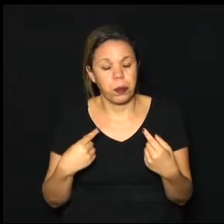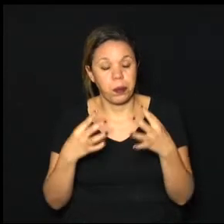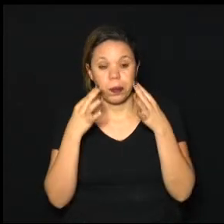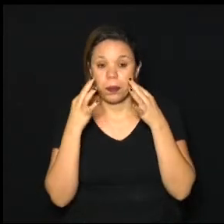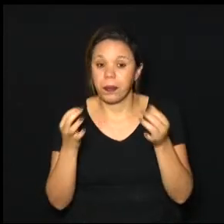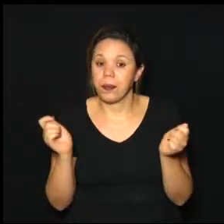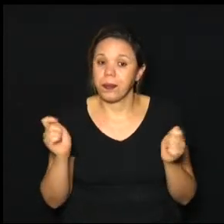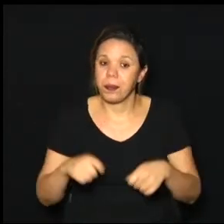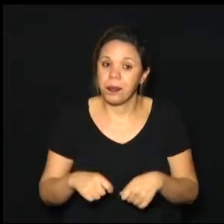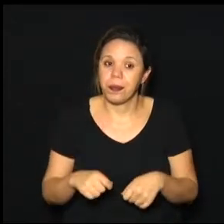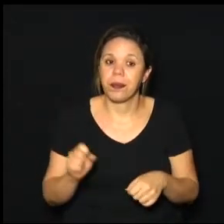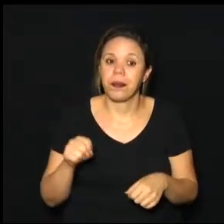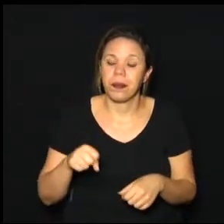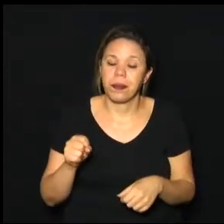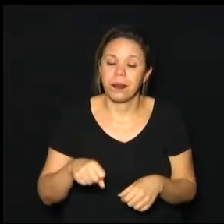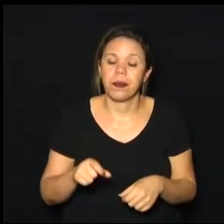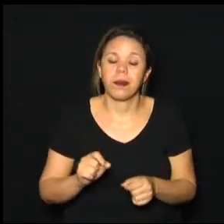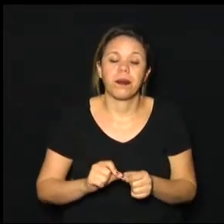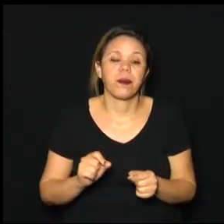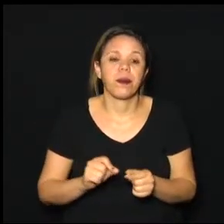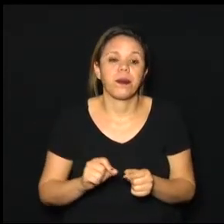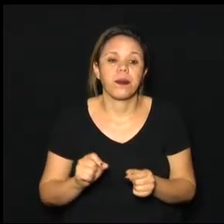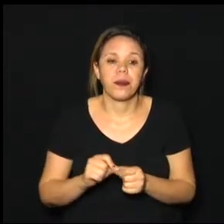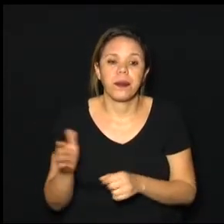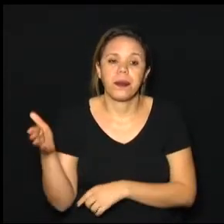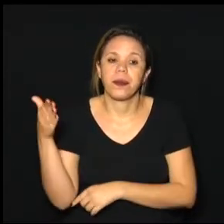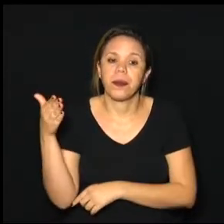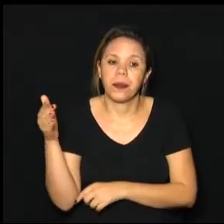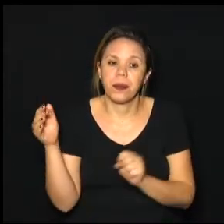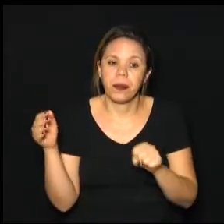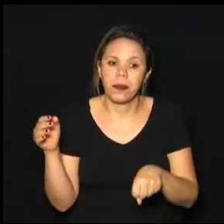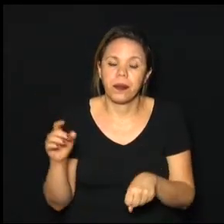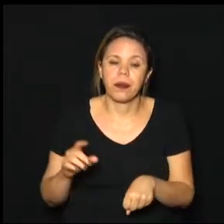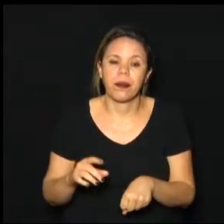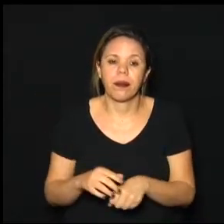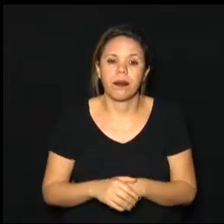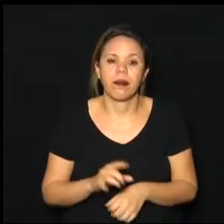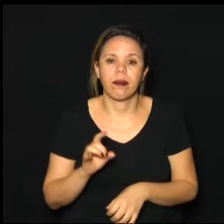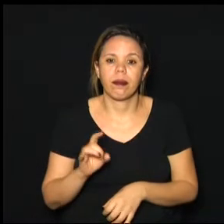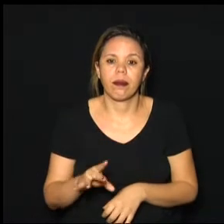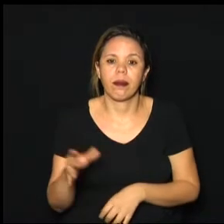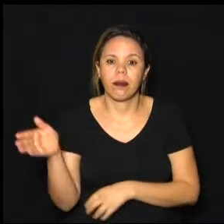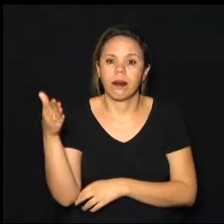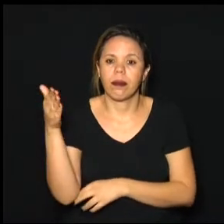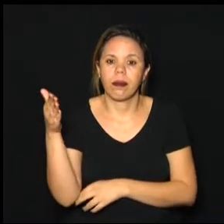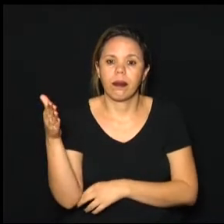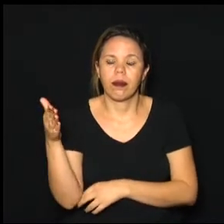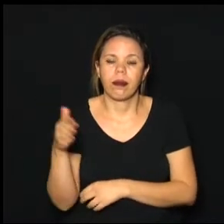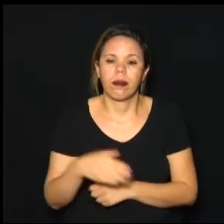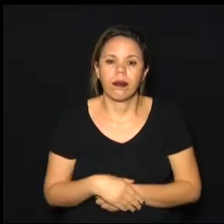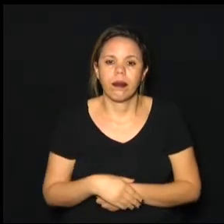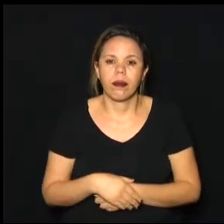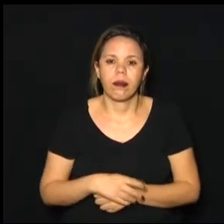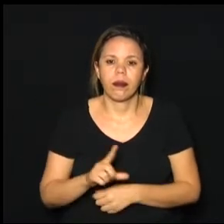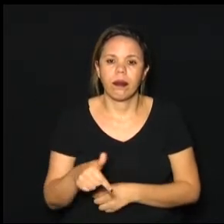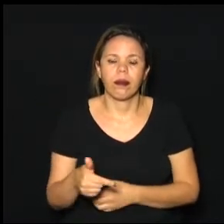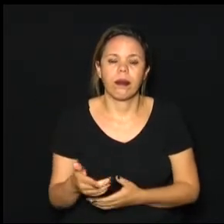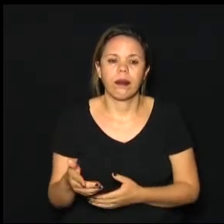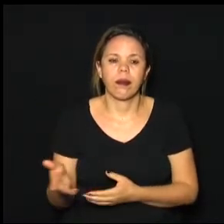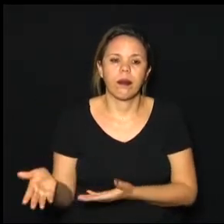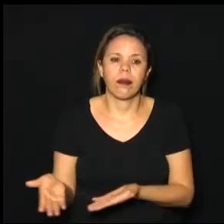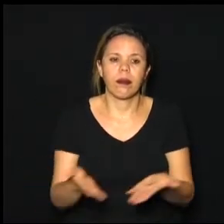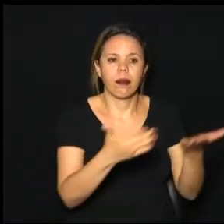é possível, sim, fazer bandeiras, só que essas bandeiras elas têm que ser